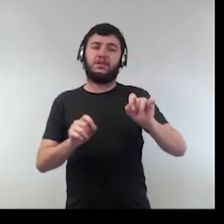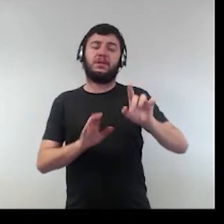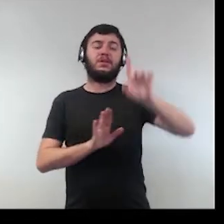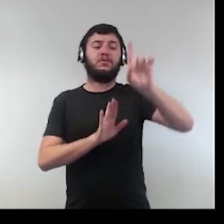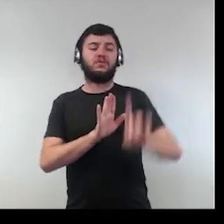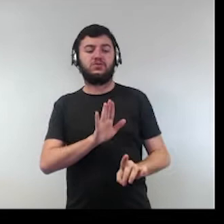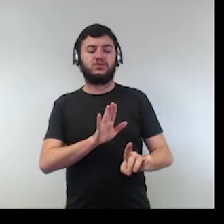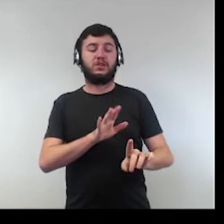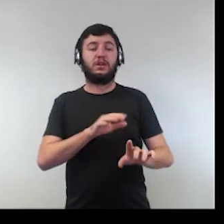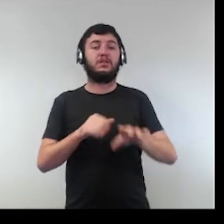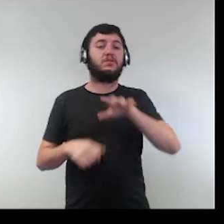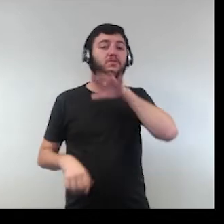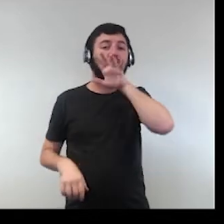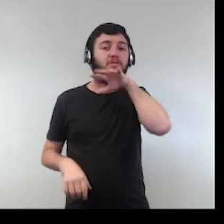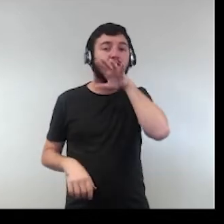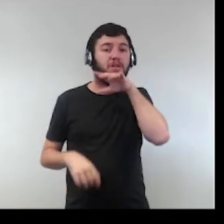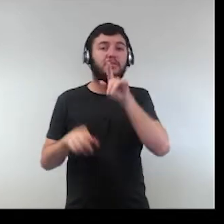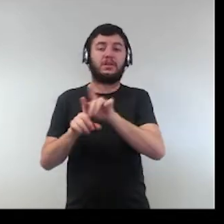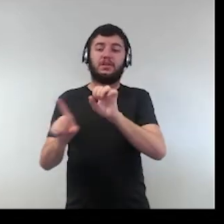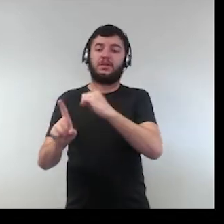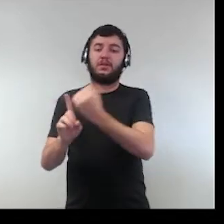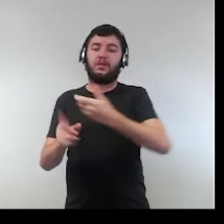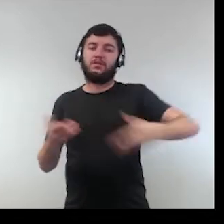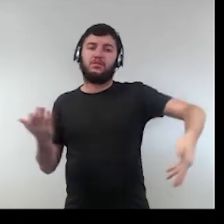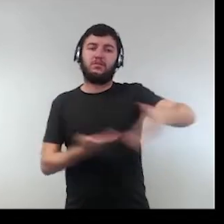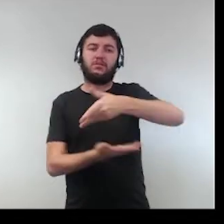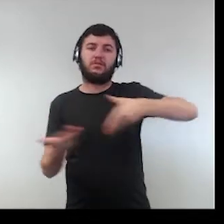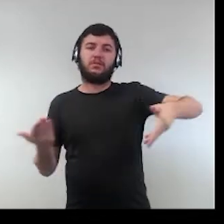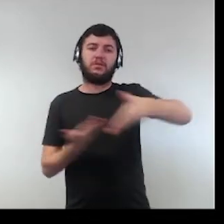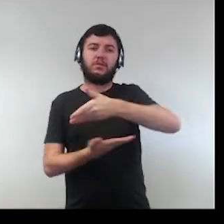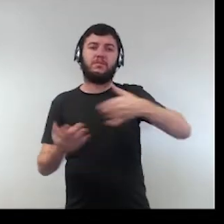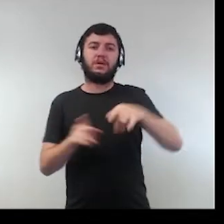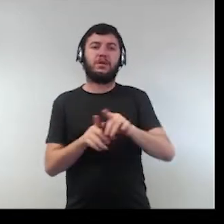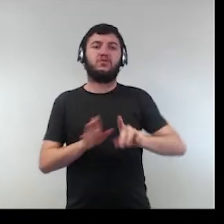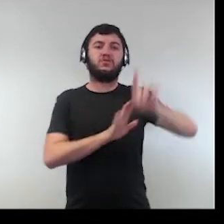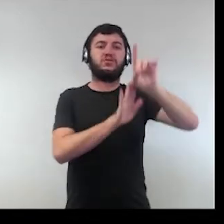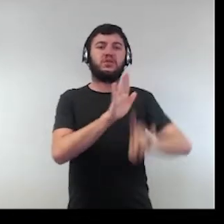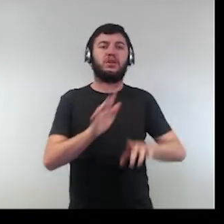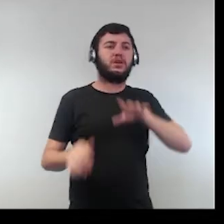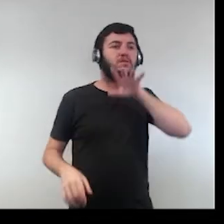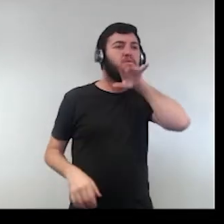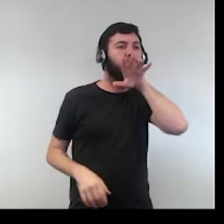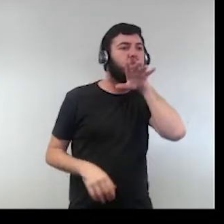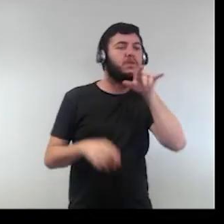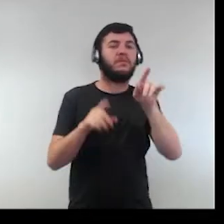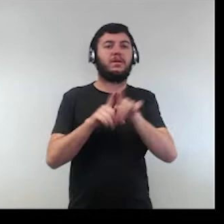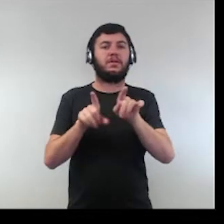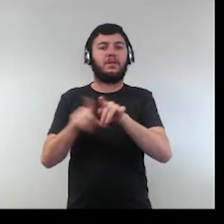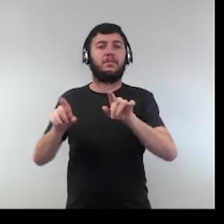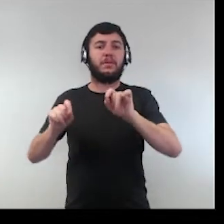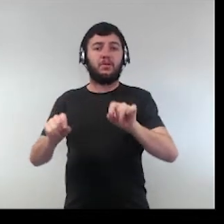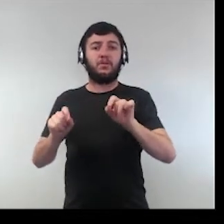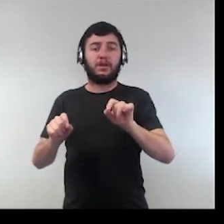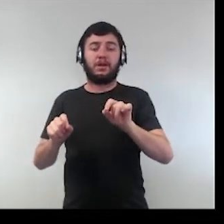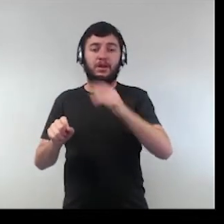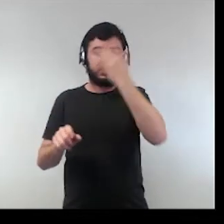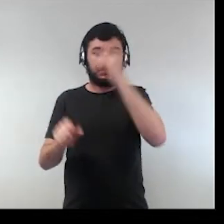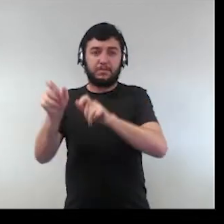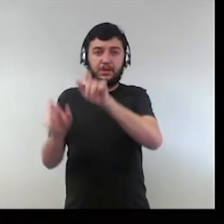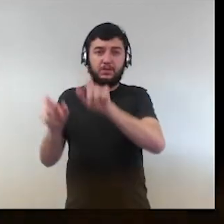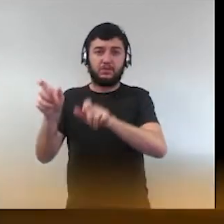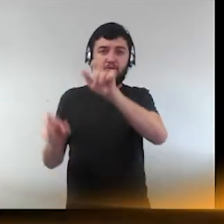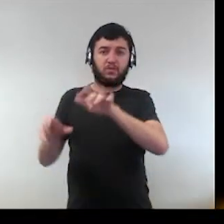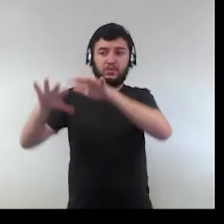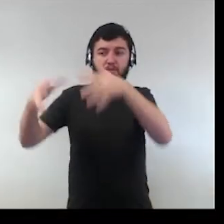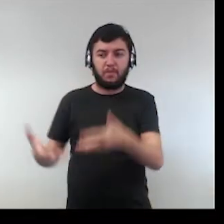animais e a sociedade, o direito dos animais e o homem, esse equilíbrio, essa harmonia que deve